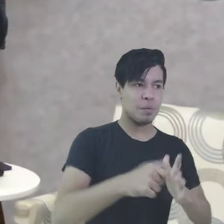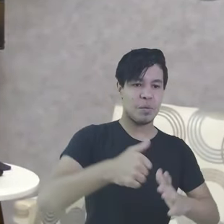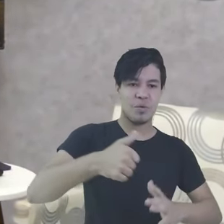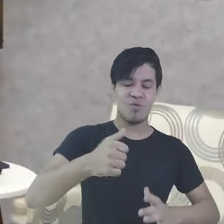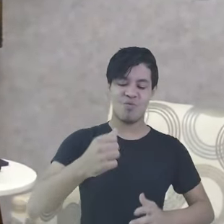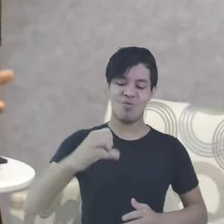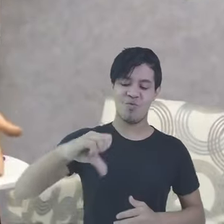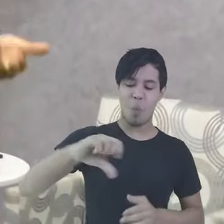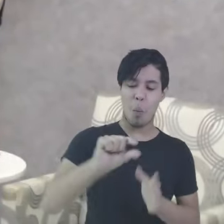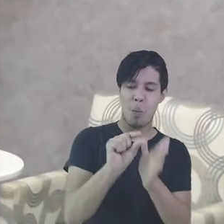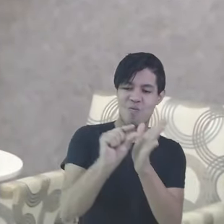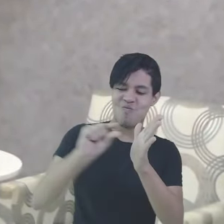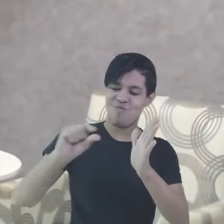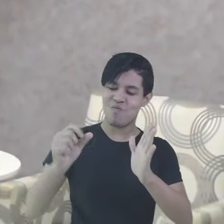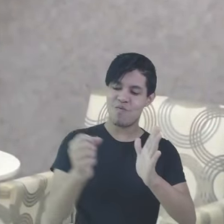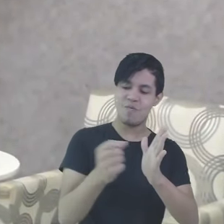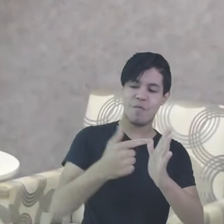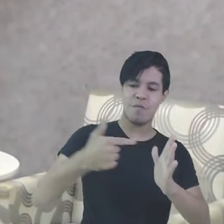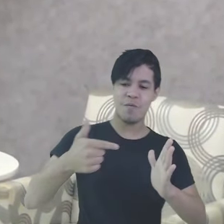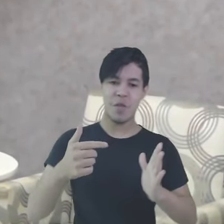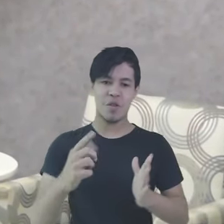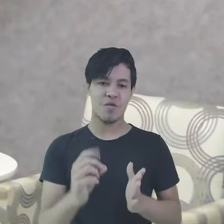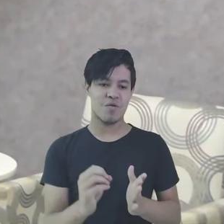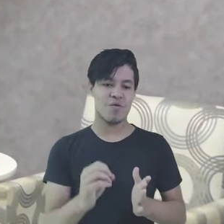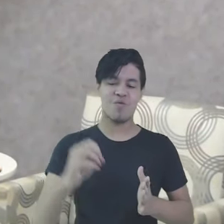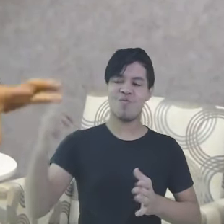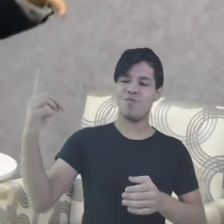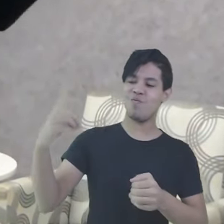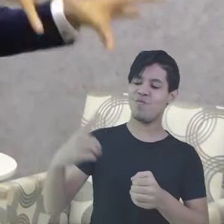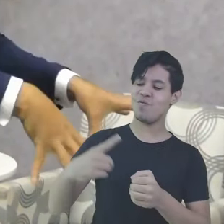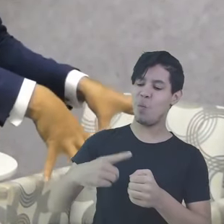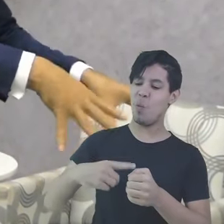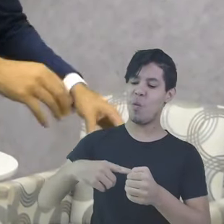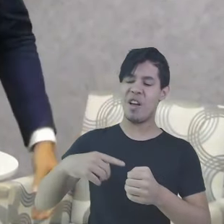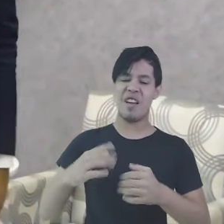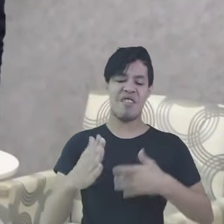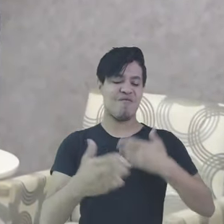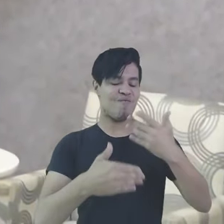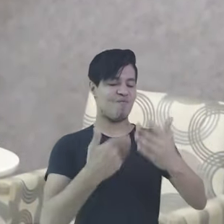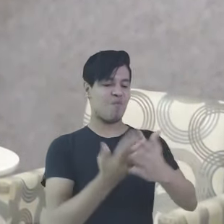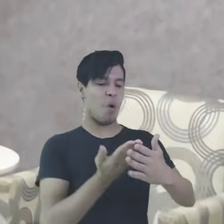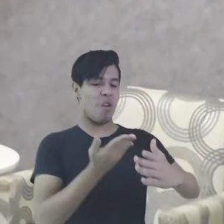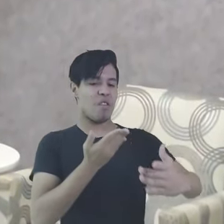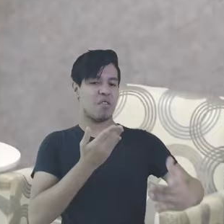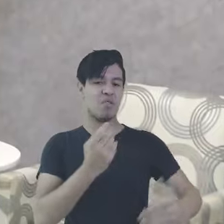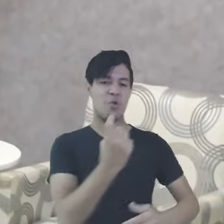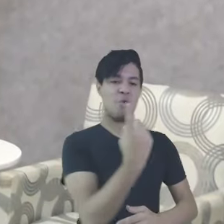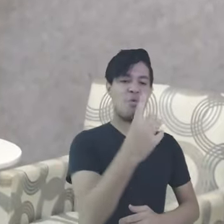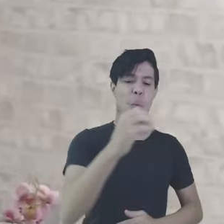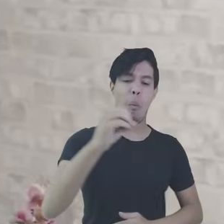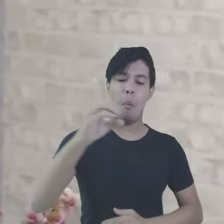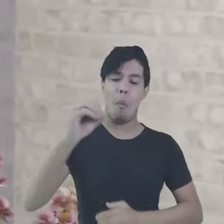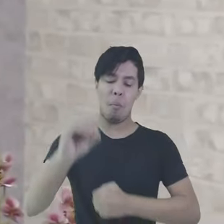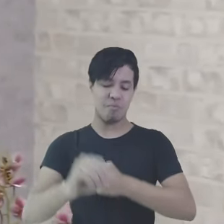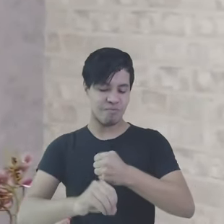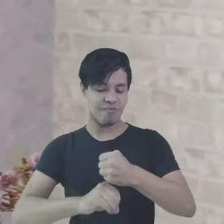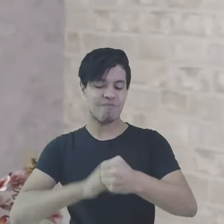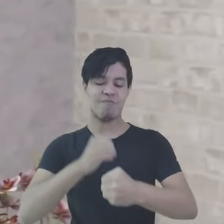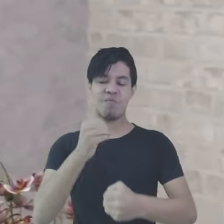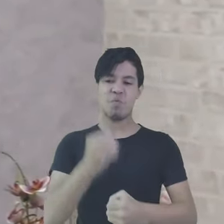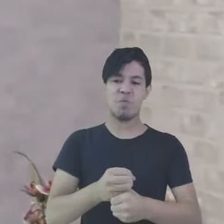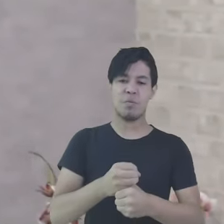lá na segunda vinda, antes do milênio, a besta e o falso profeta serão lançados dentro de um lago de fogo e enxofre. Sabe o que isso